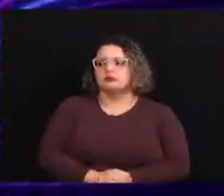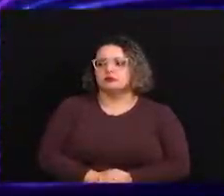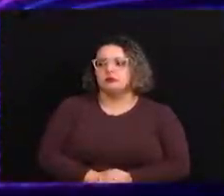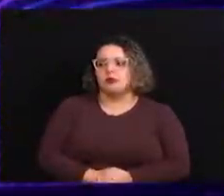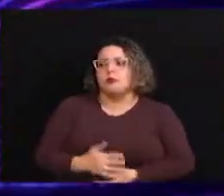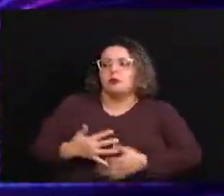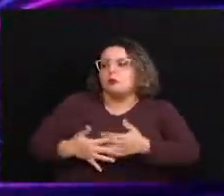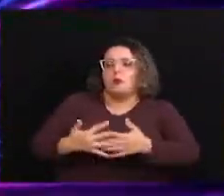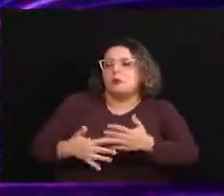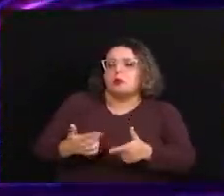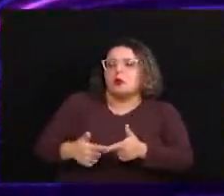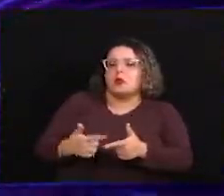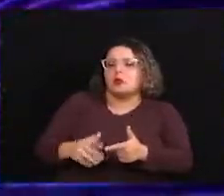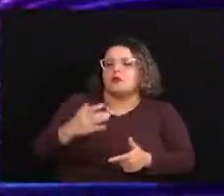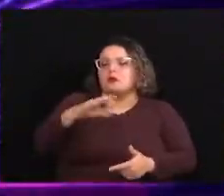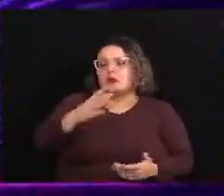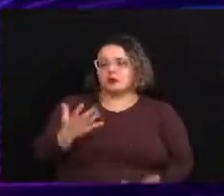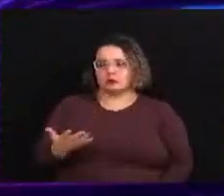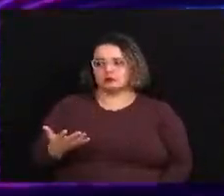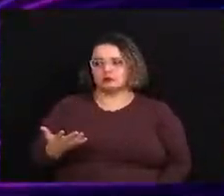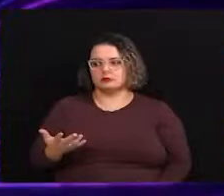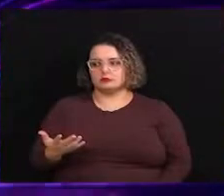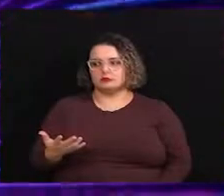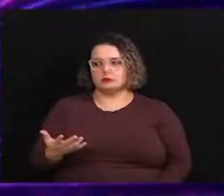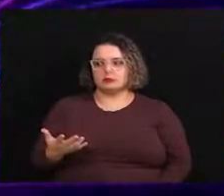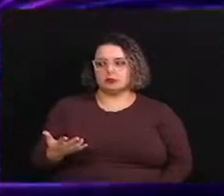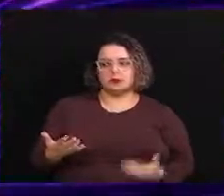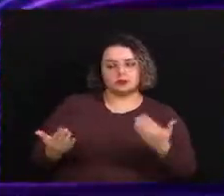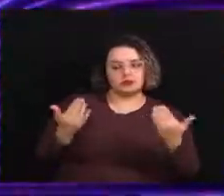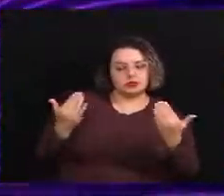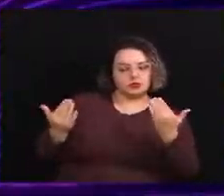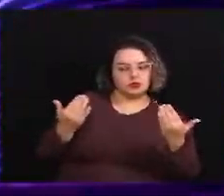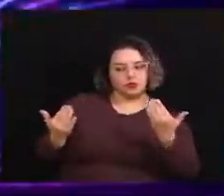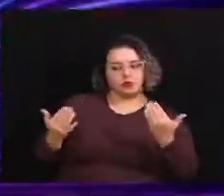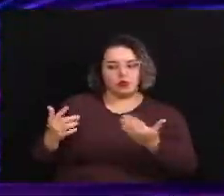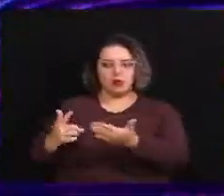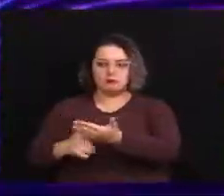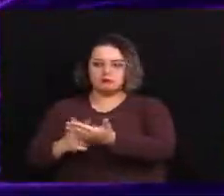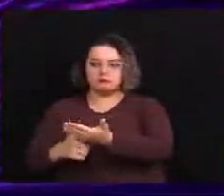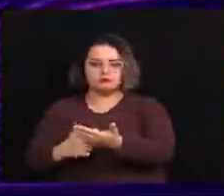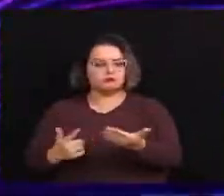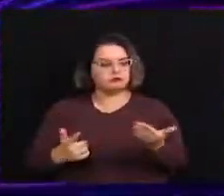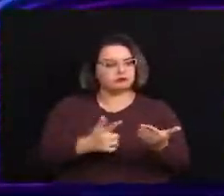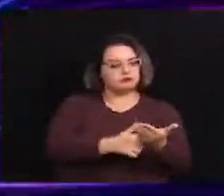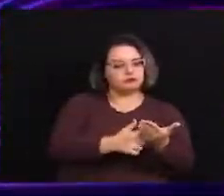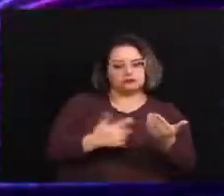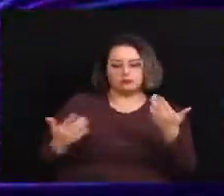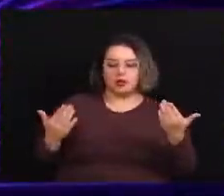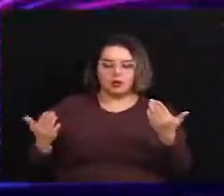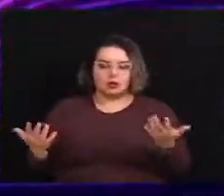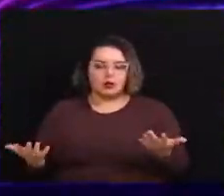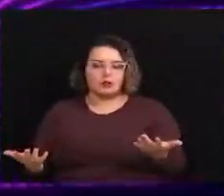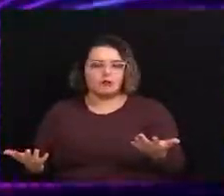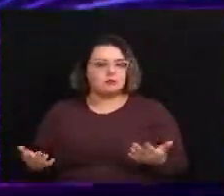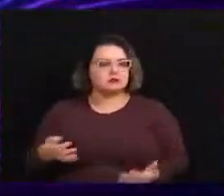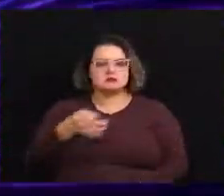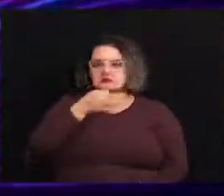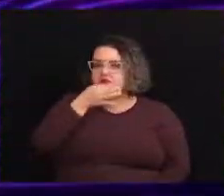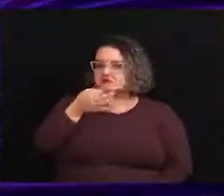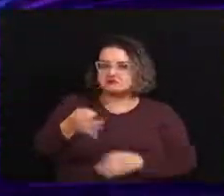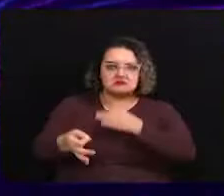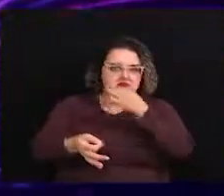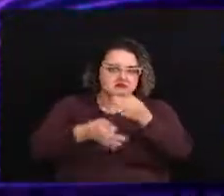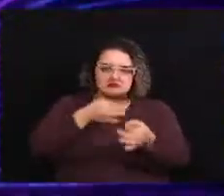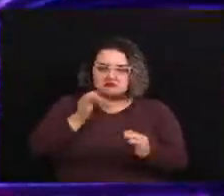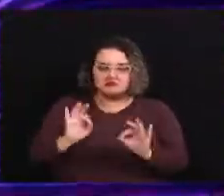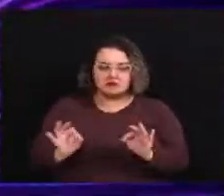lançado, não, né? Eles comparam muito assim um livro com o outro, mas eu não recebi nenhuma